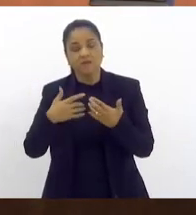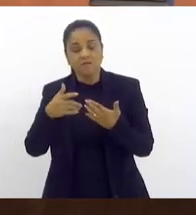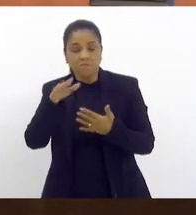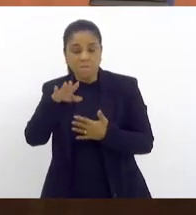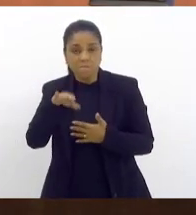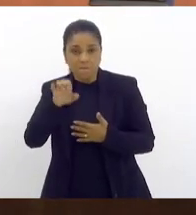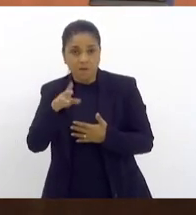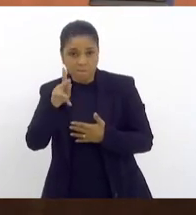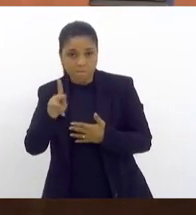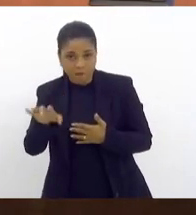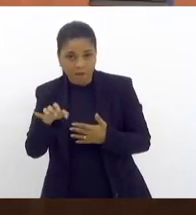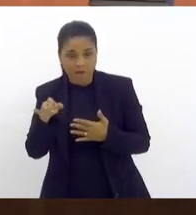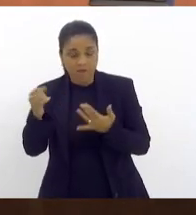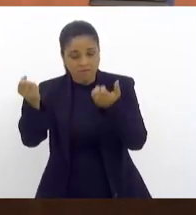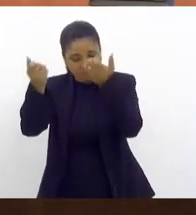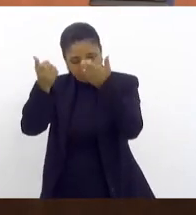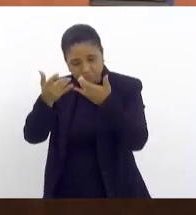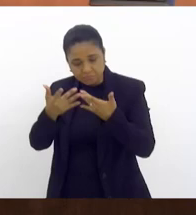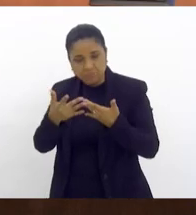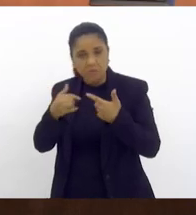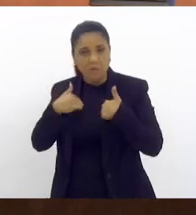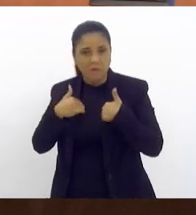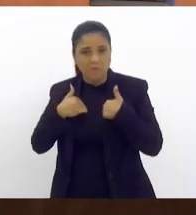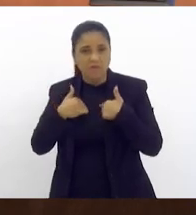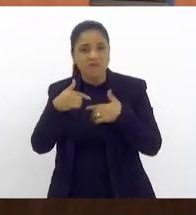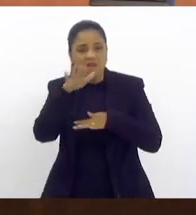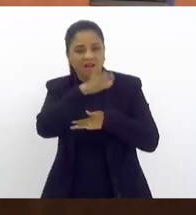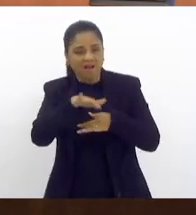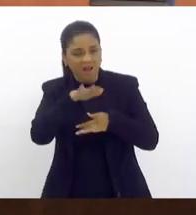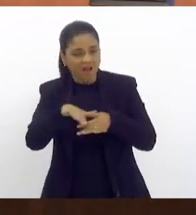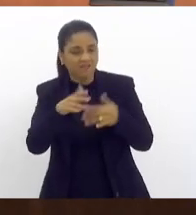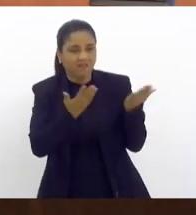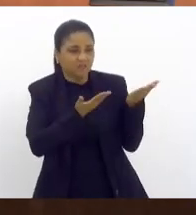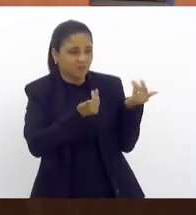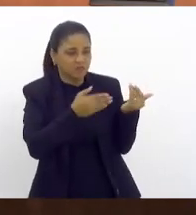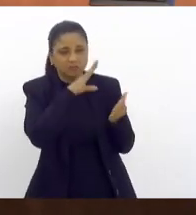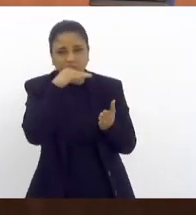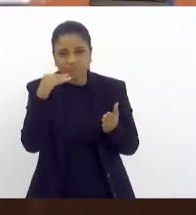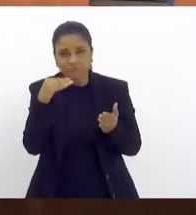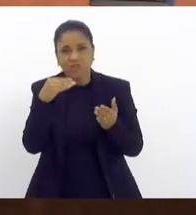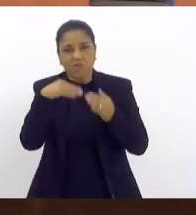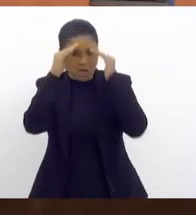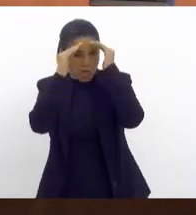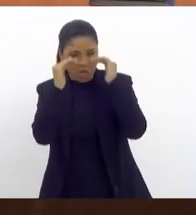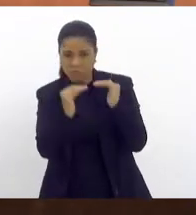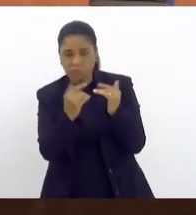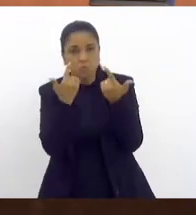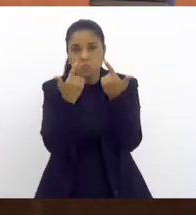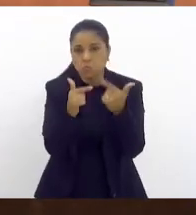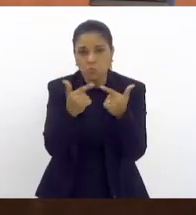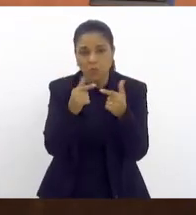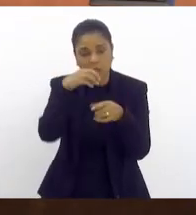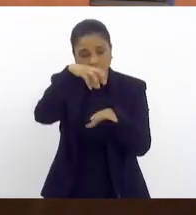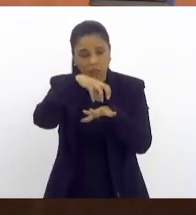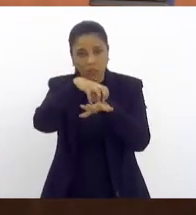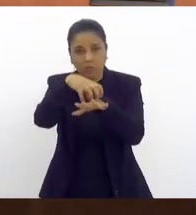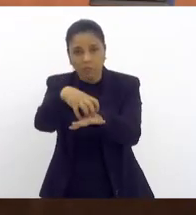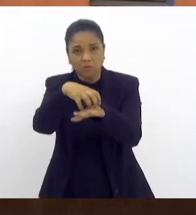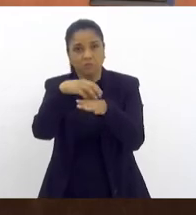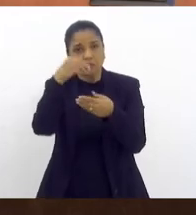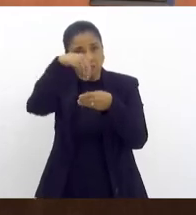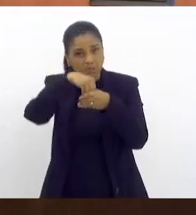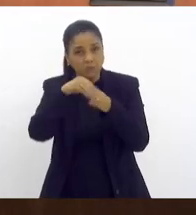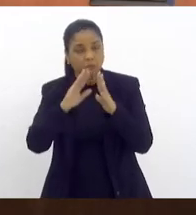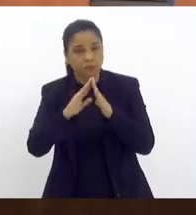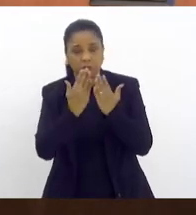é de por exemplo às vezes crianças adolescentes autistas serem desrespeitados no transporte público na própria escola porque as